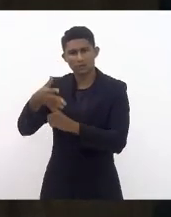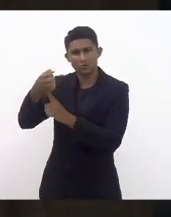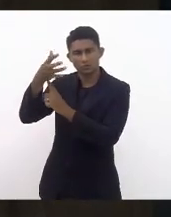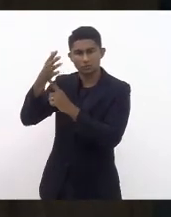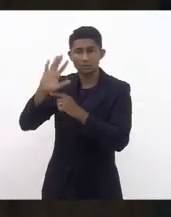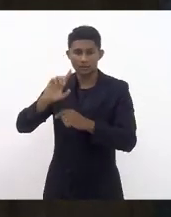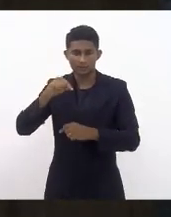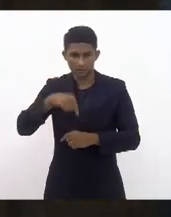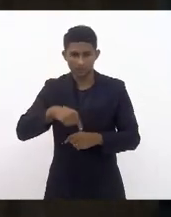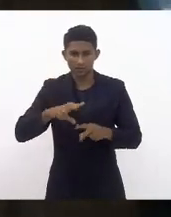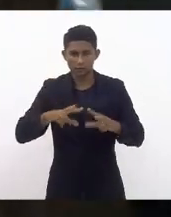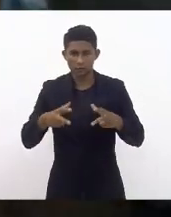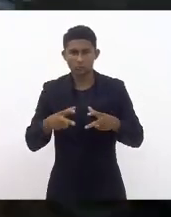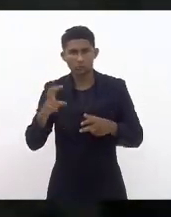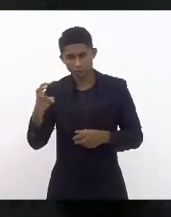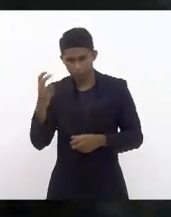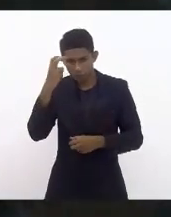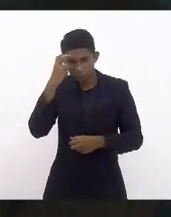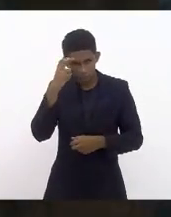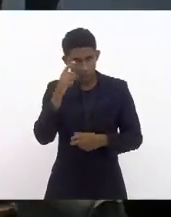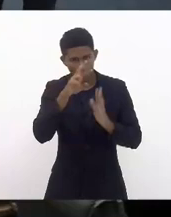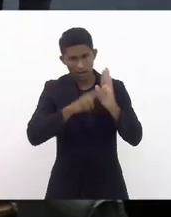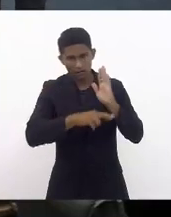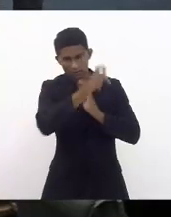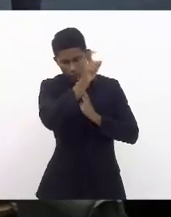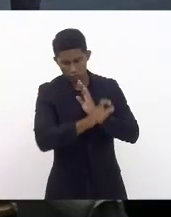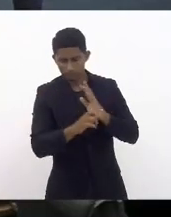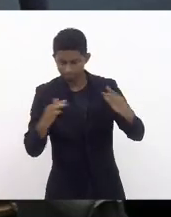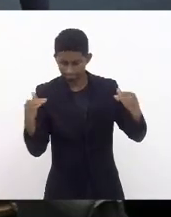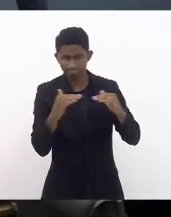Comissão de Cultura, o parecer acompanha o relator.